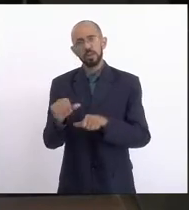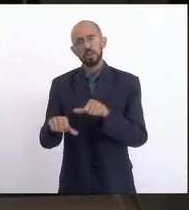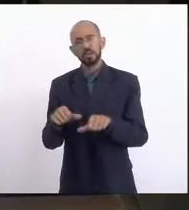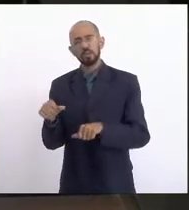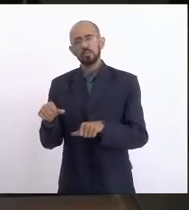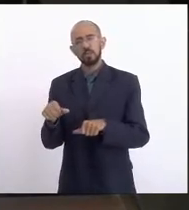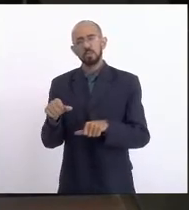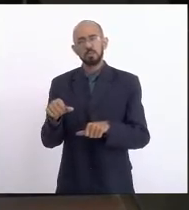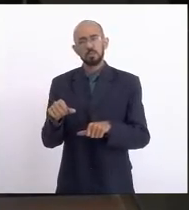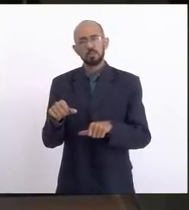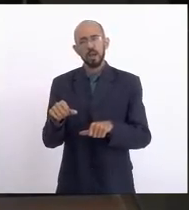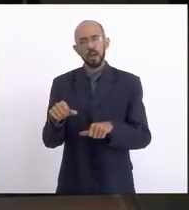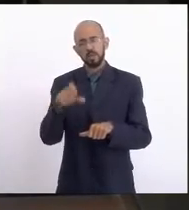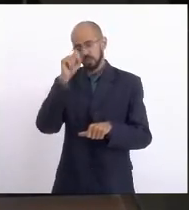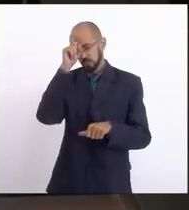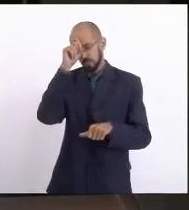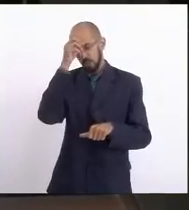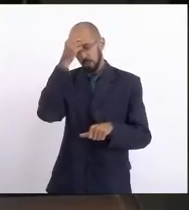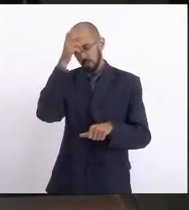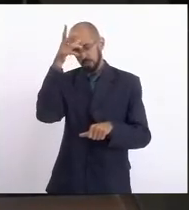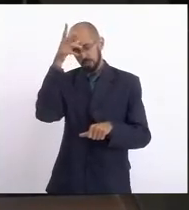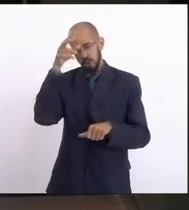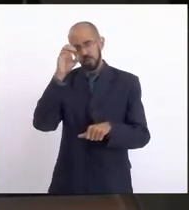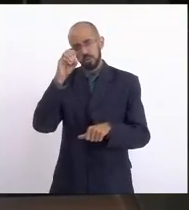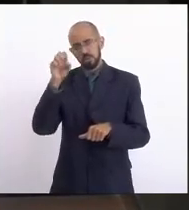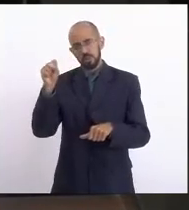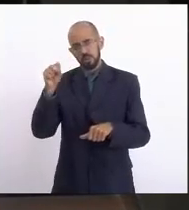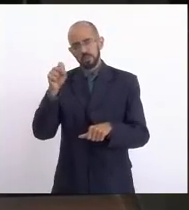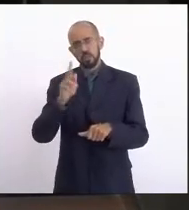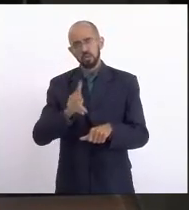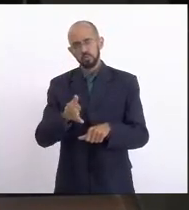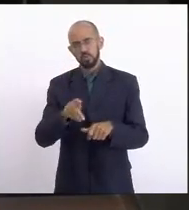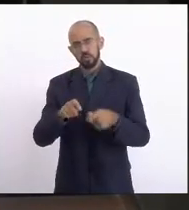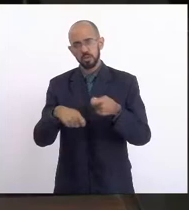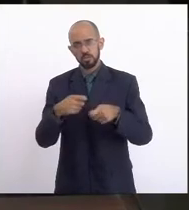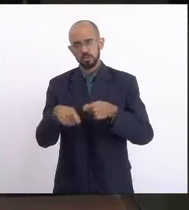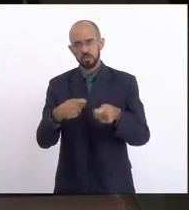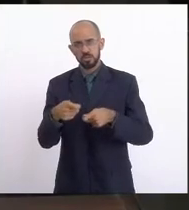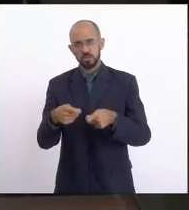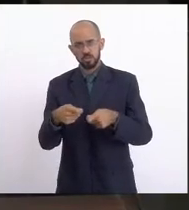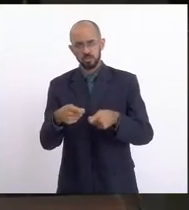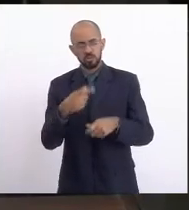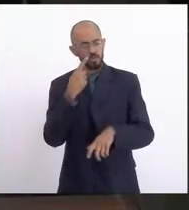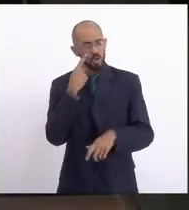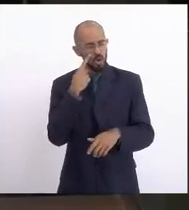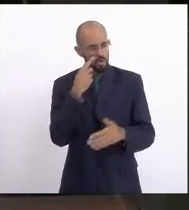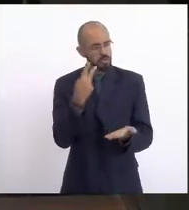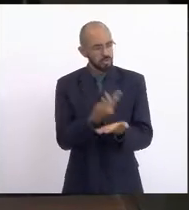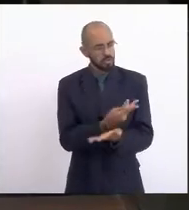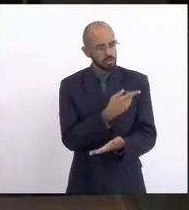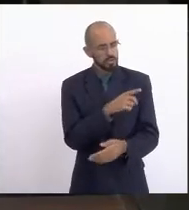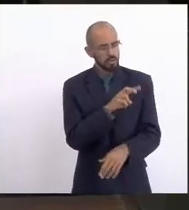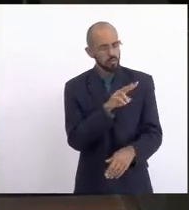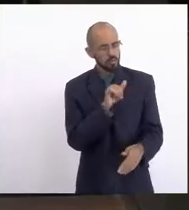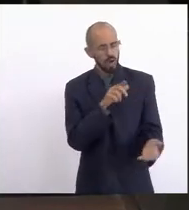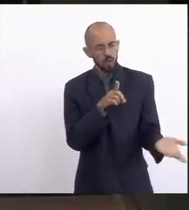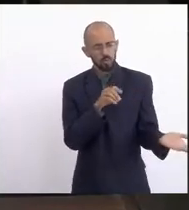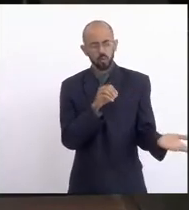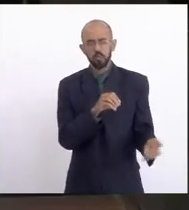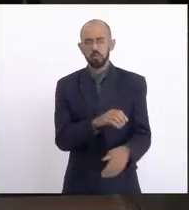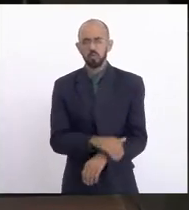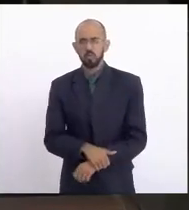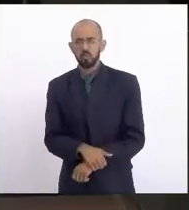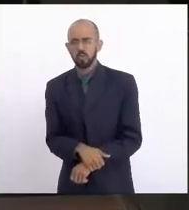estaduais para que as OSs continuem administrando. E veja no que deu, Valdo César, veja no que deu o problema das OSs. Deu